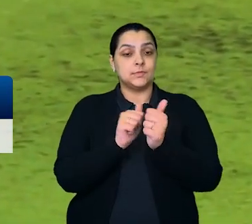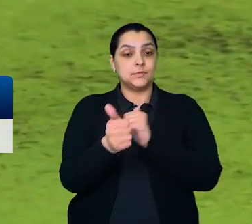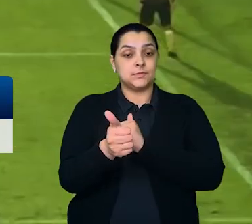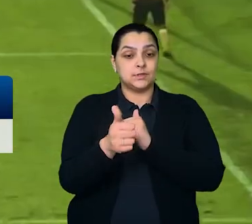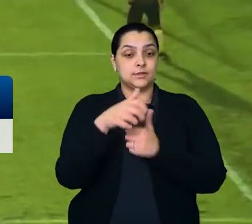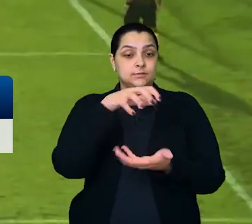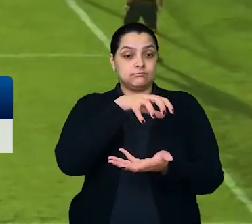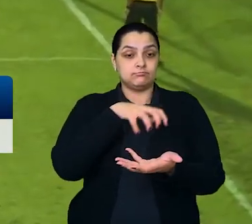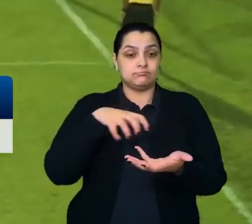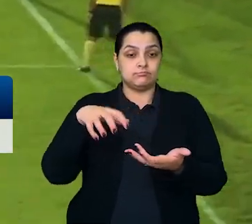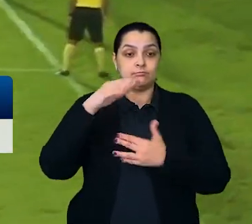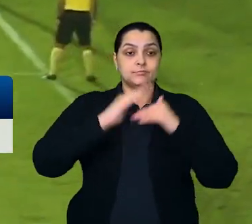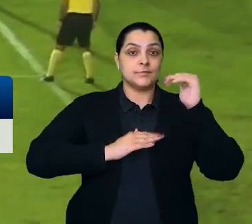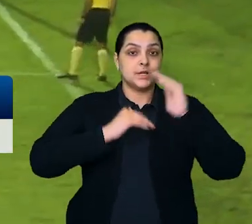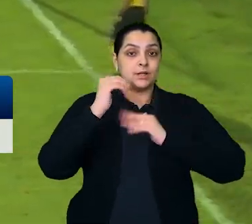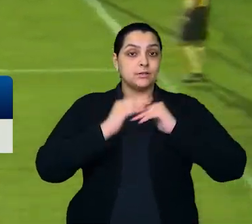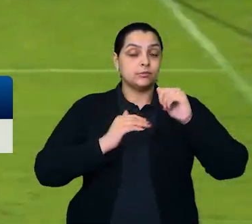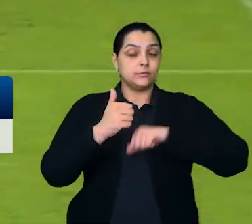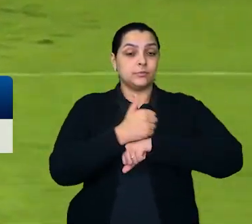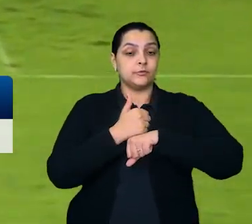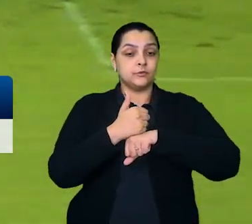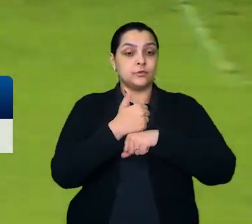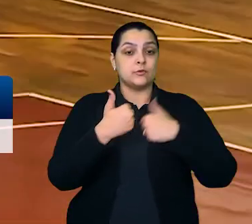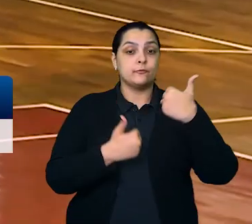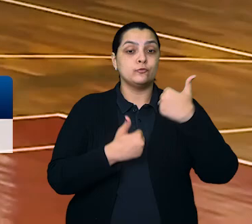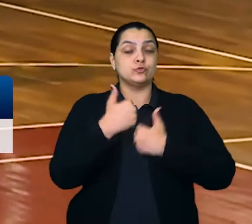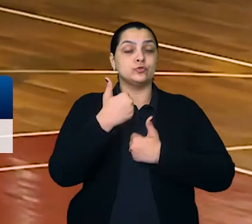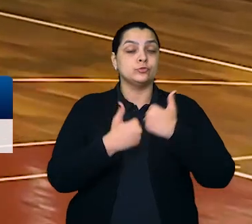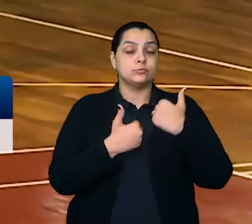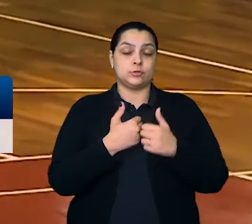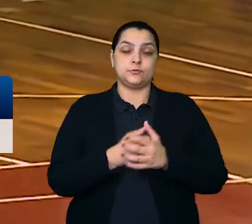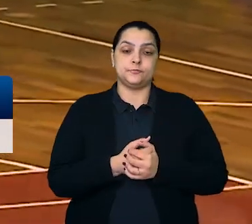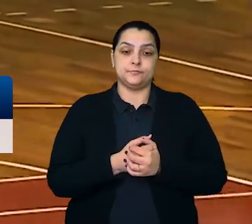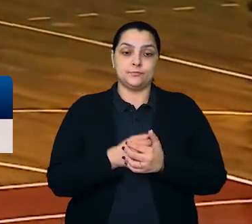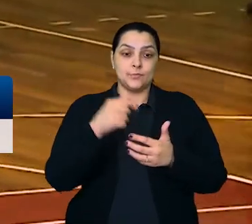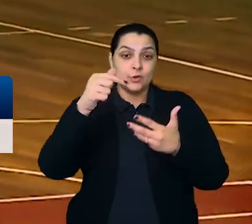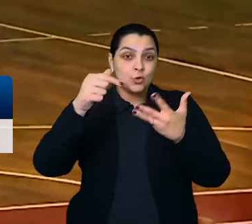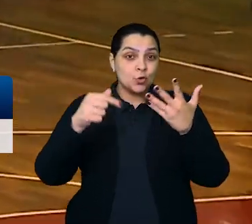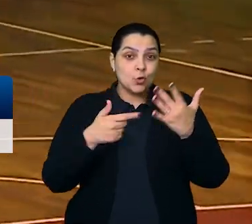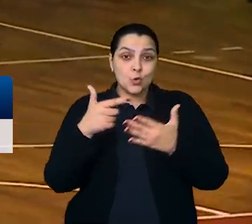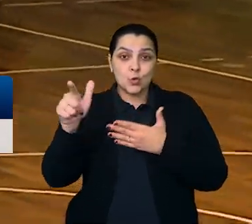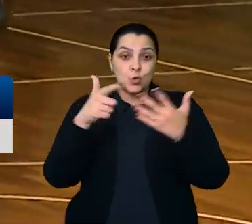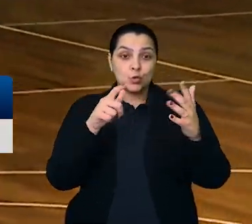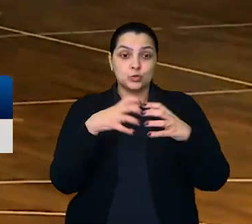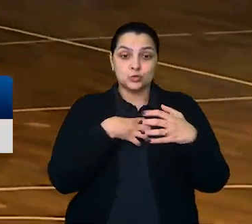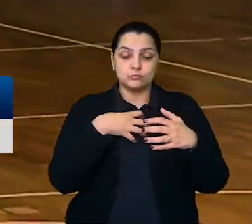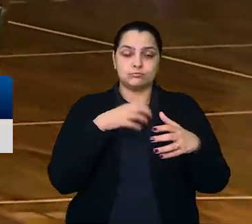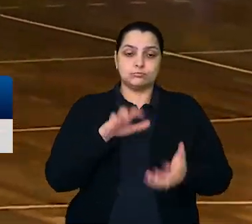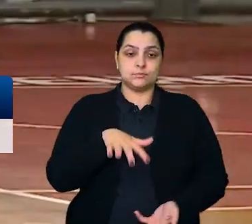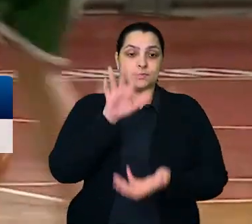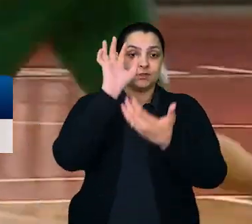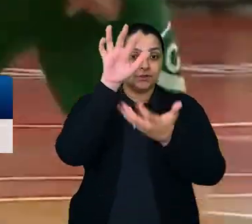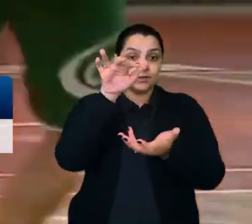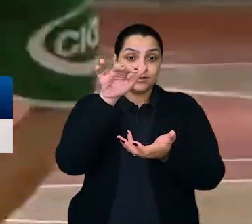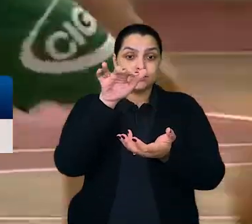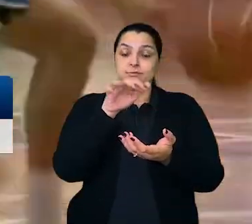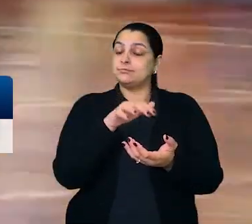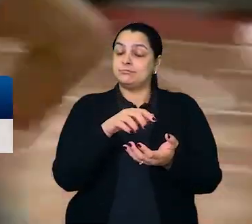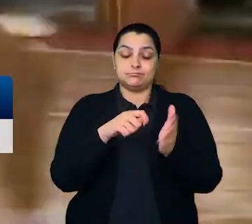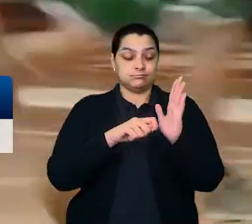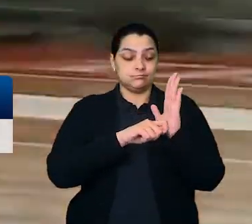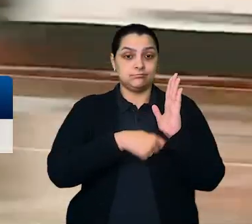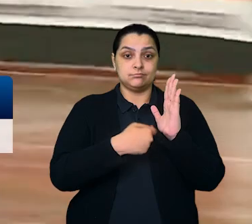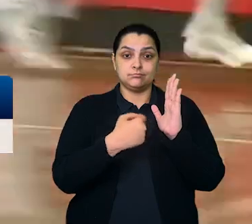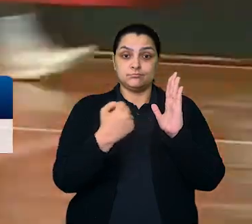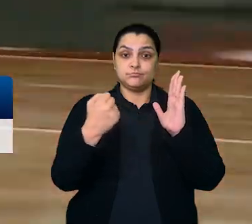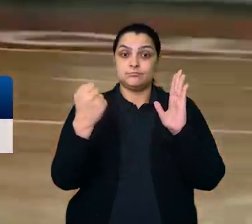e entidades de prática profissional de futebol. Em outras modalidades, como o basquete, a formalização